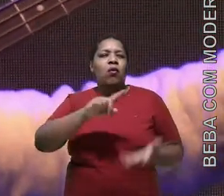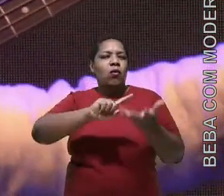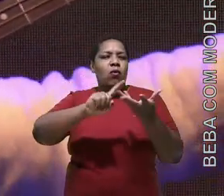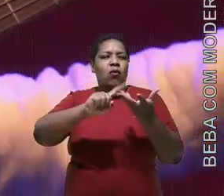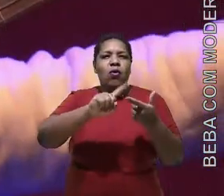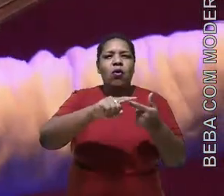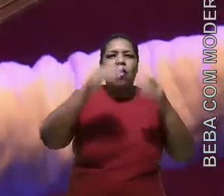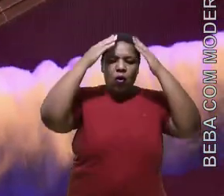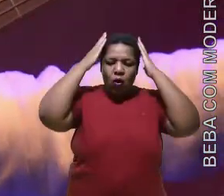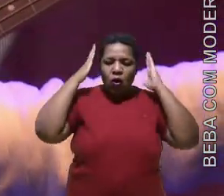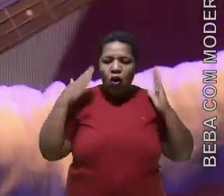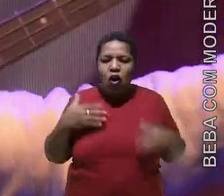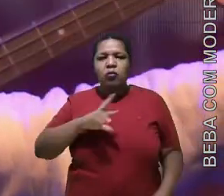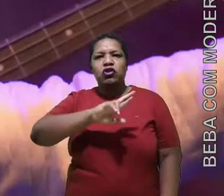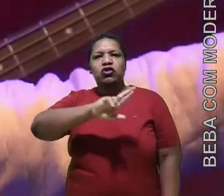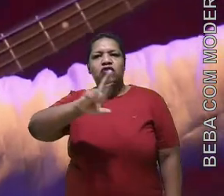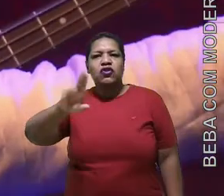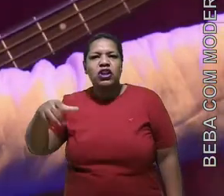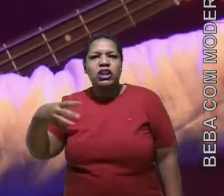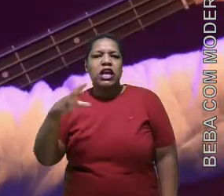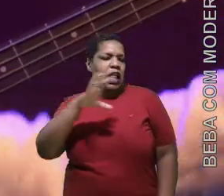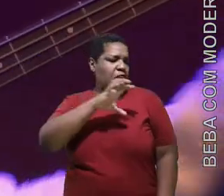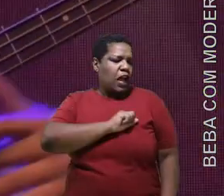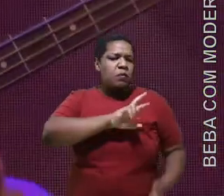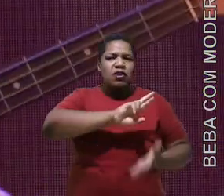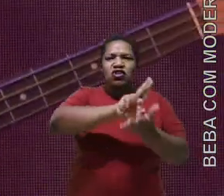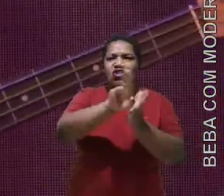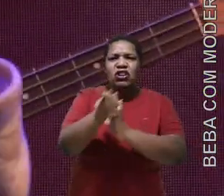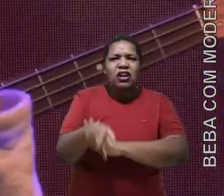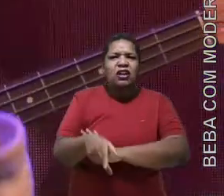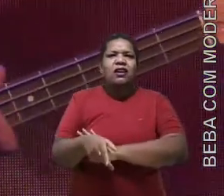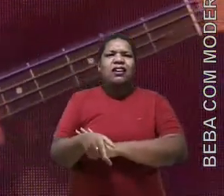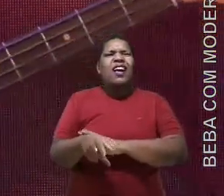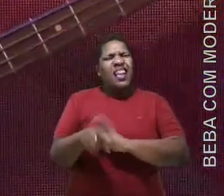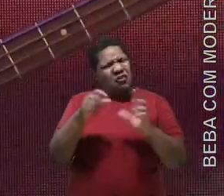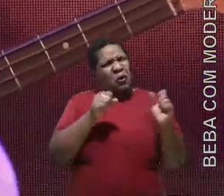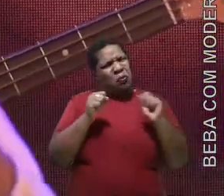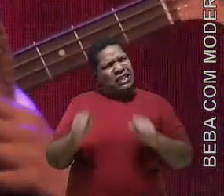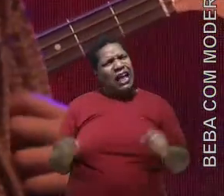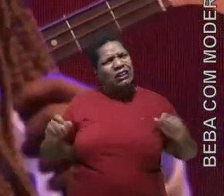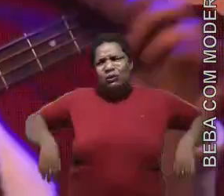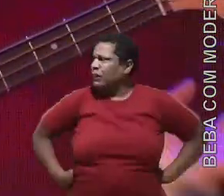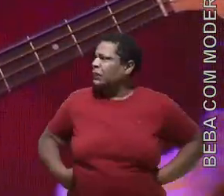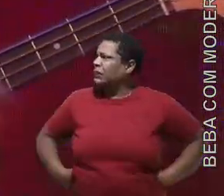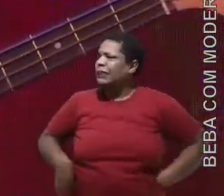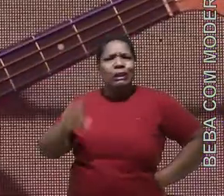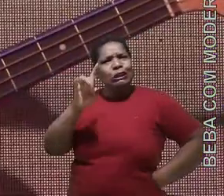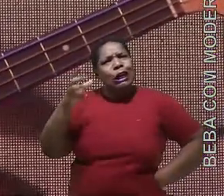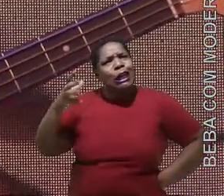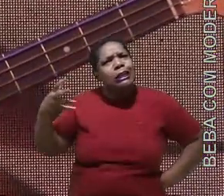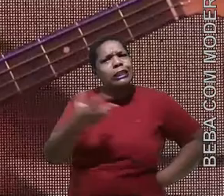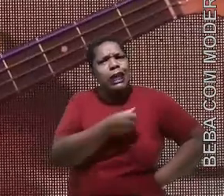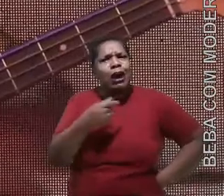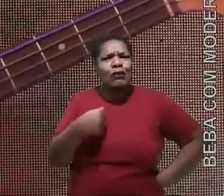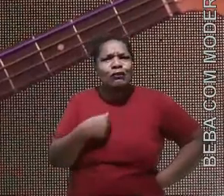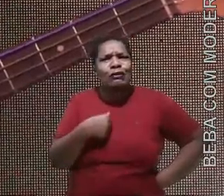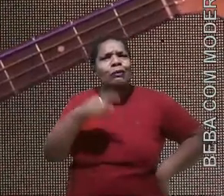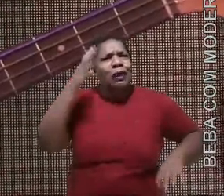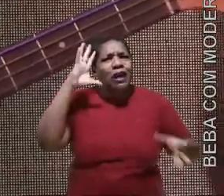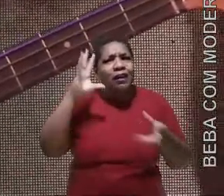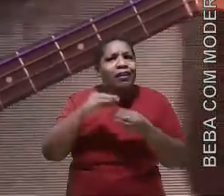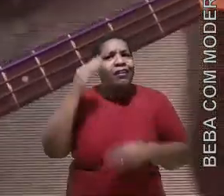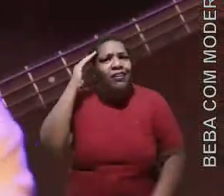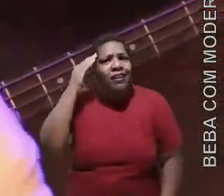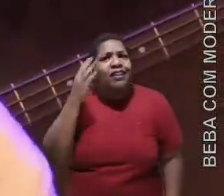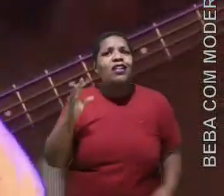mil corpos diferentes que amam de mil formas diferentes em aí ficou pesado né eu queria só dar um salve para vocês para entender qual que